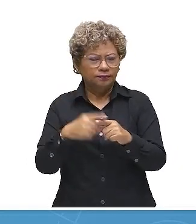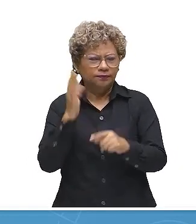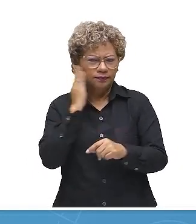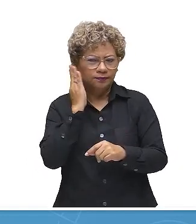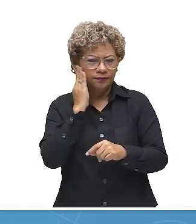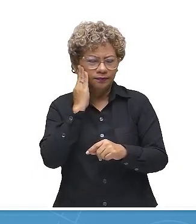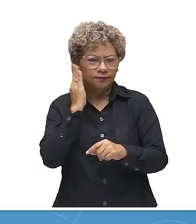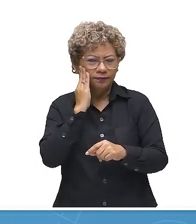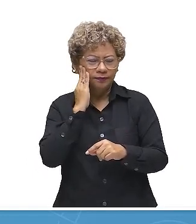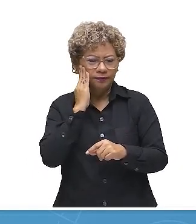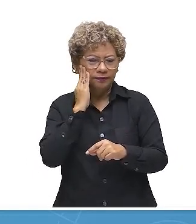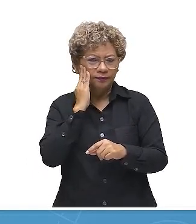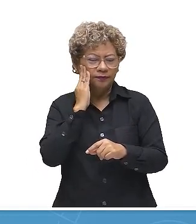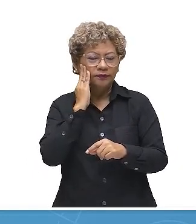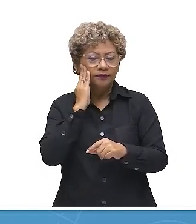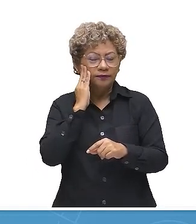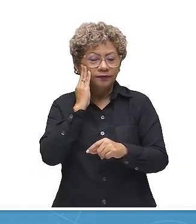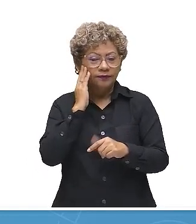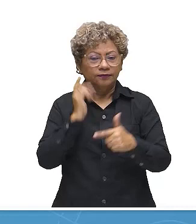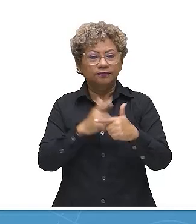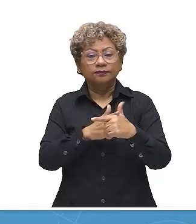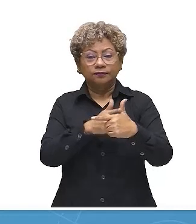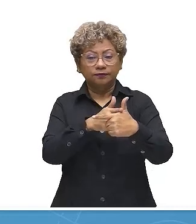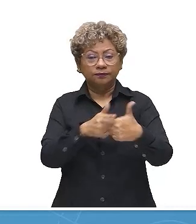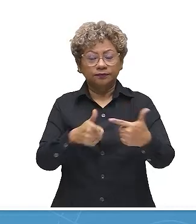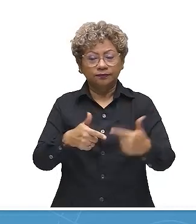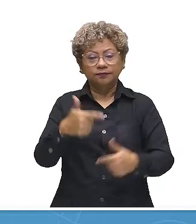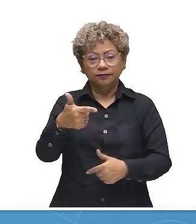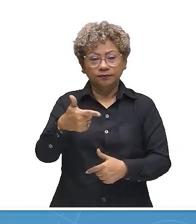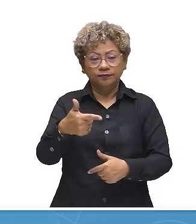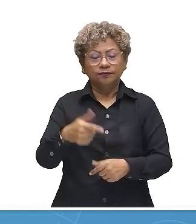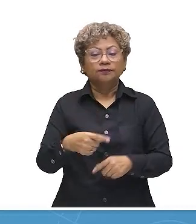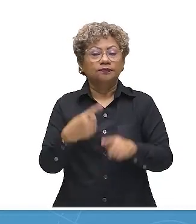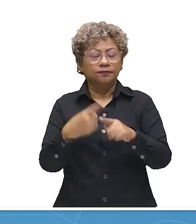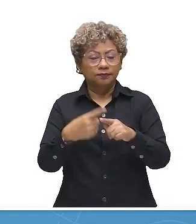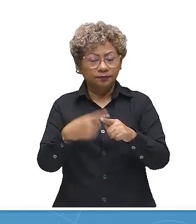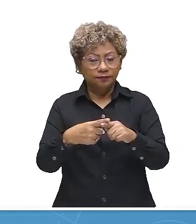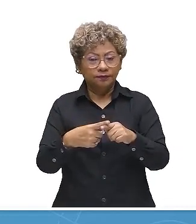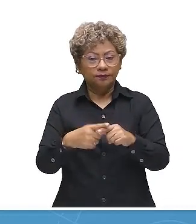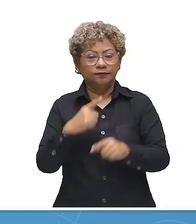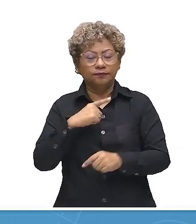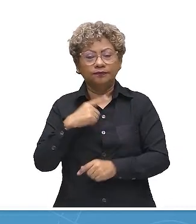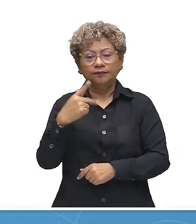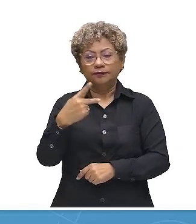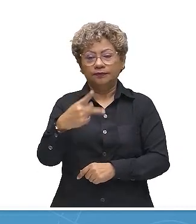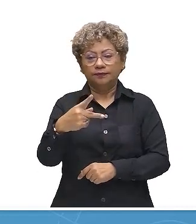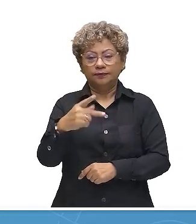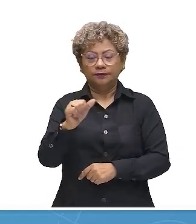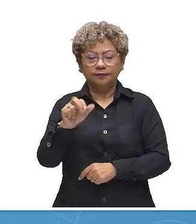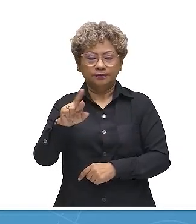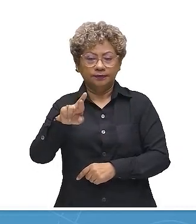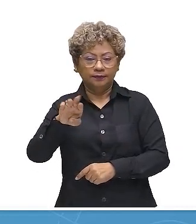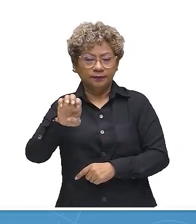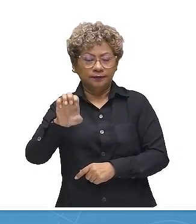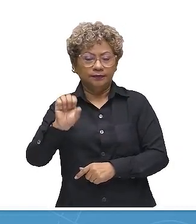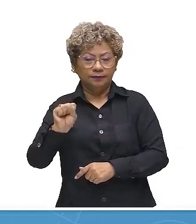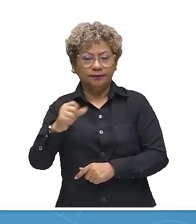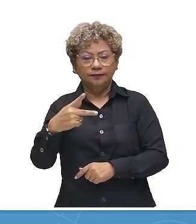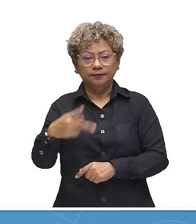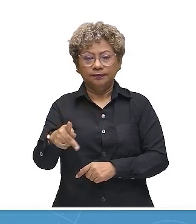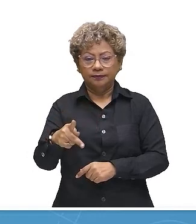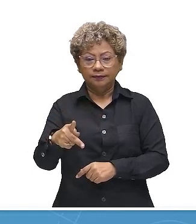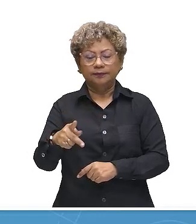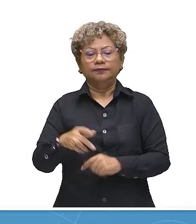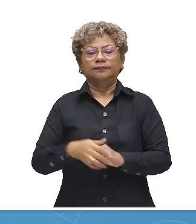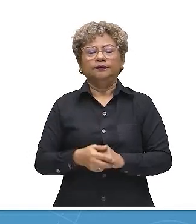posso simplificar? Porque eu ainda tenho numerador e denominador pares, né? Eu ainda consigo simplificar, eu